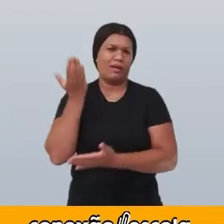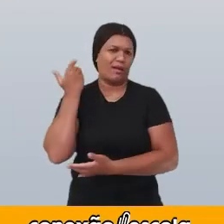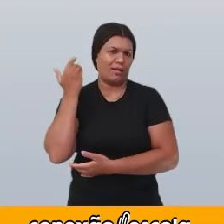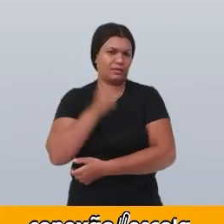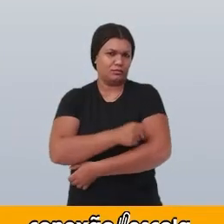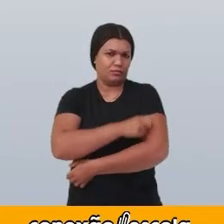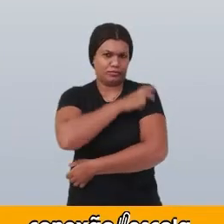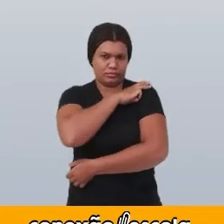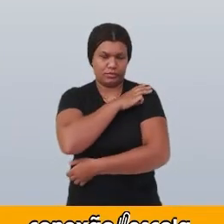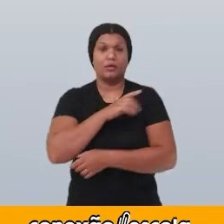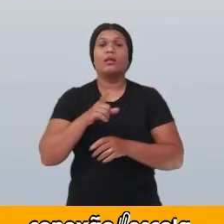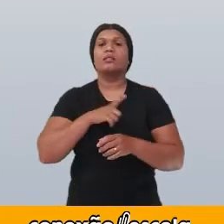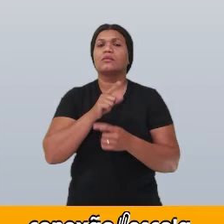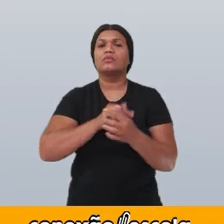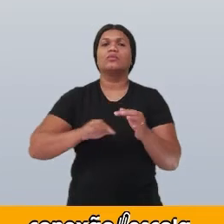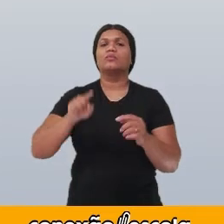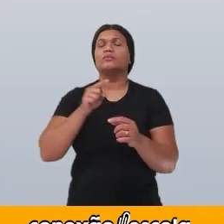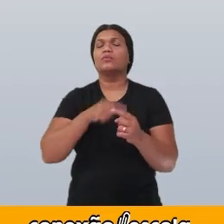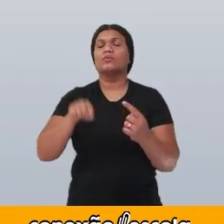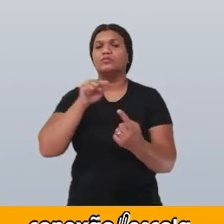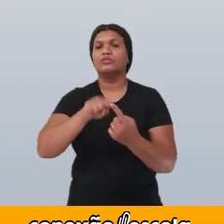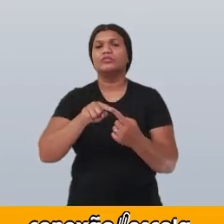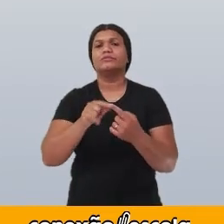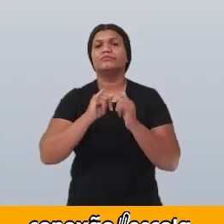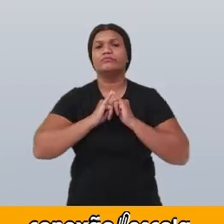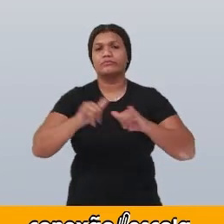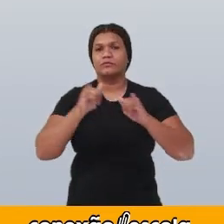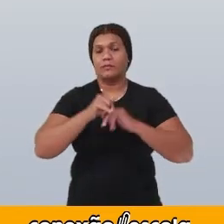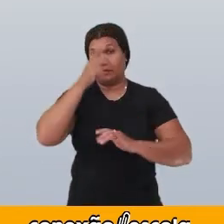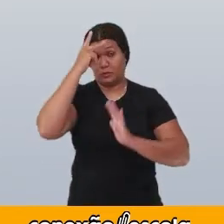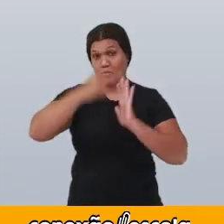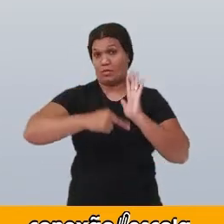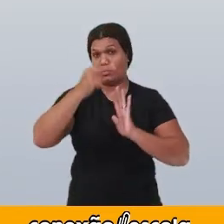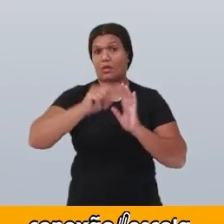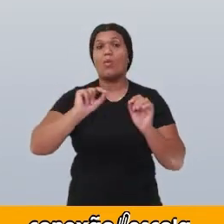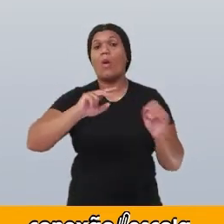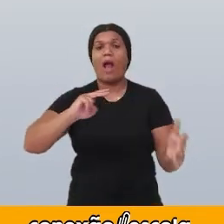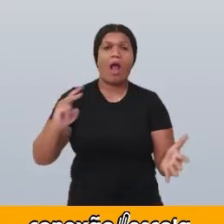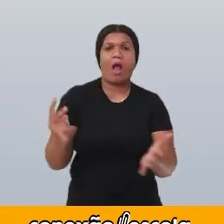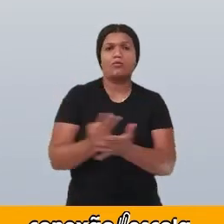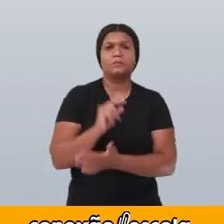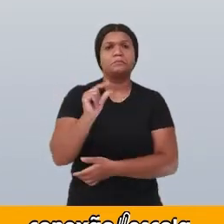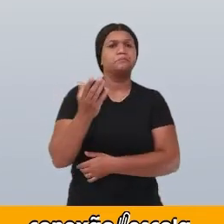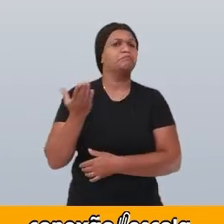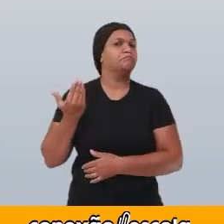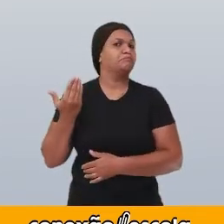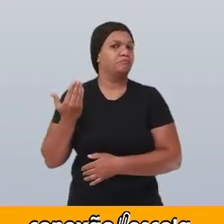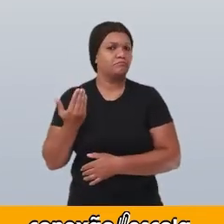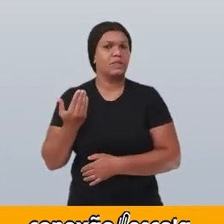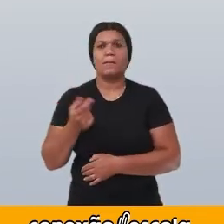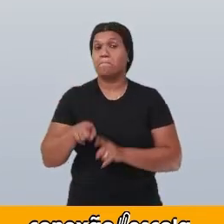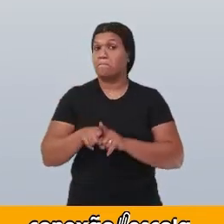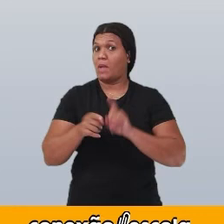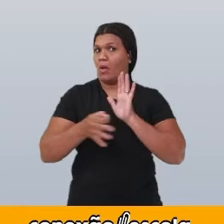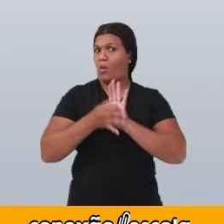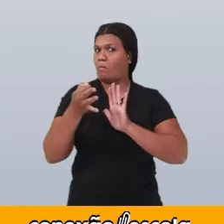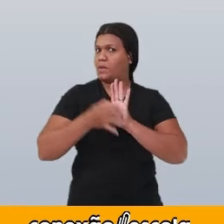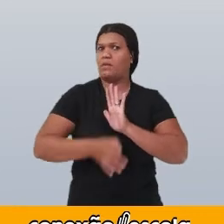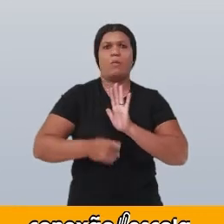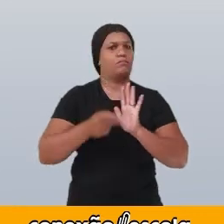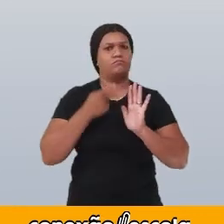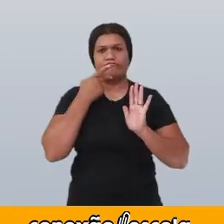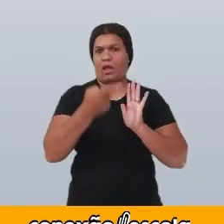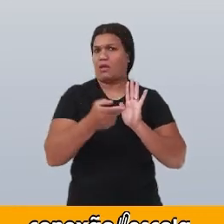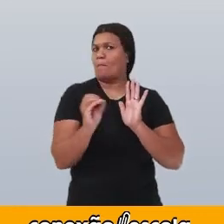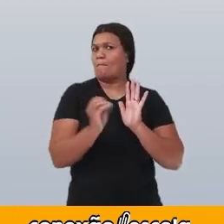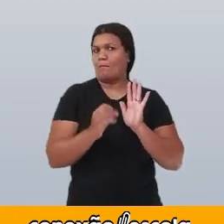o objetivo de informar ao leitor um fato ocorrido recentemente, sem manifestar alguma opinião de quem